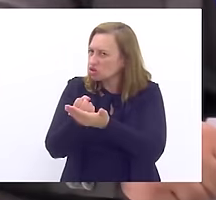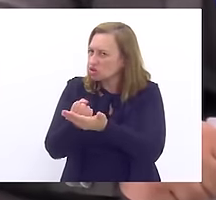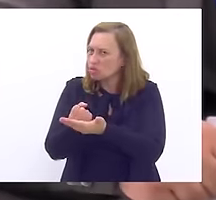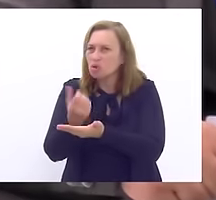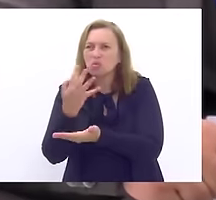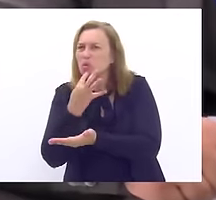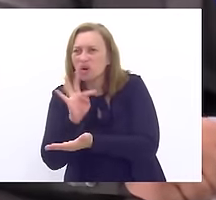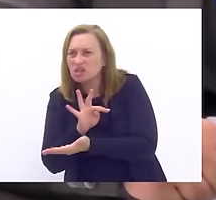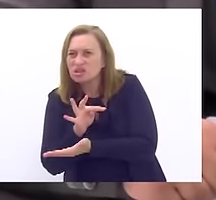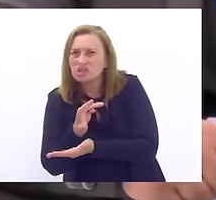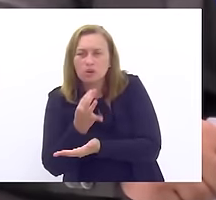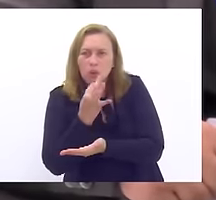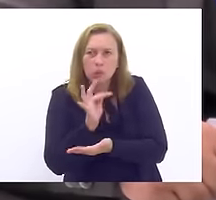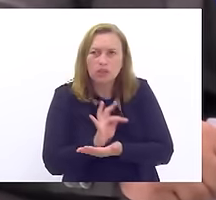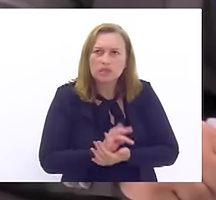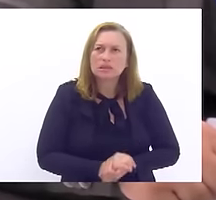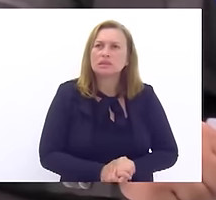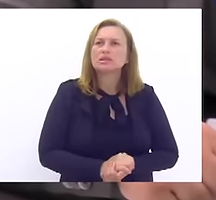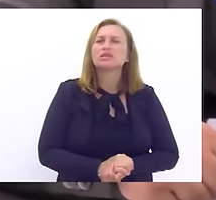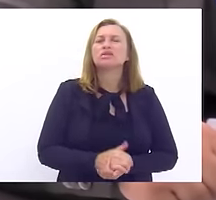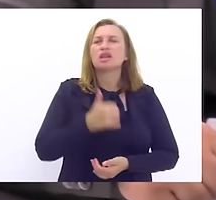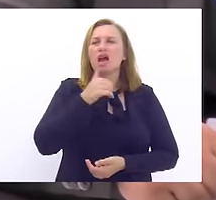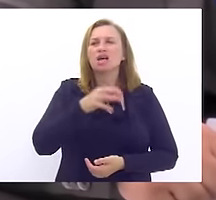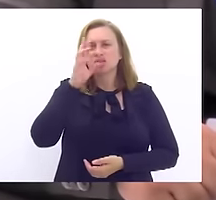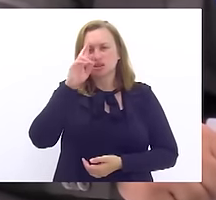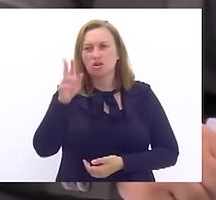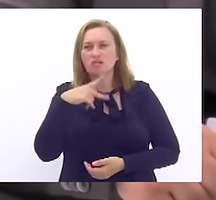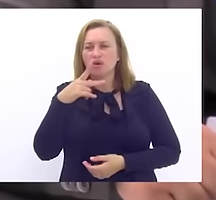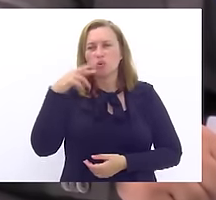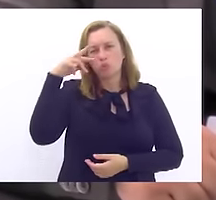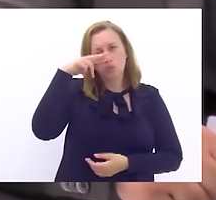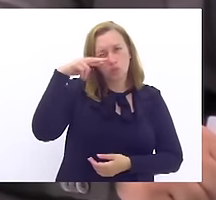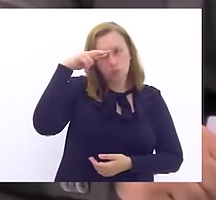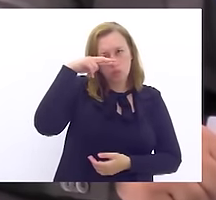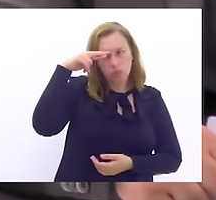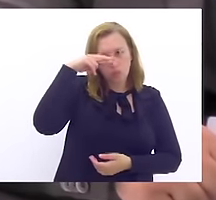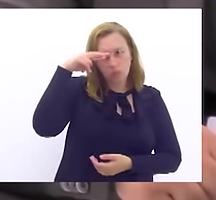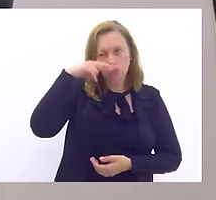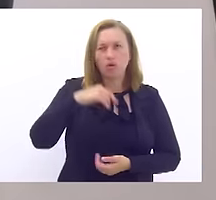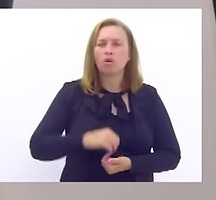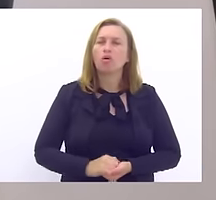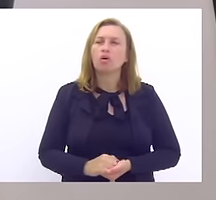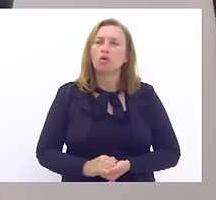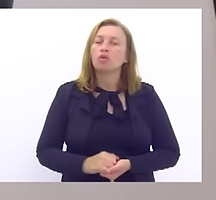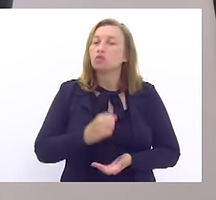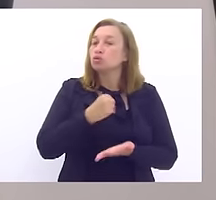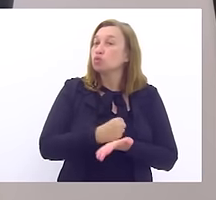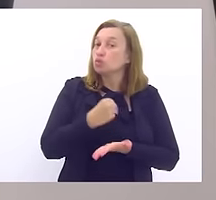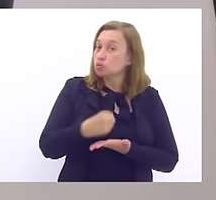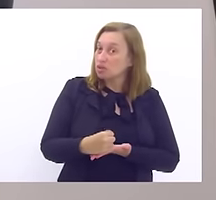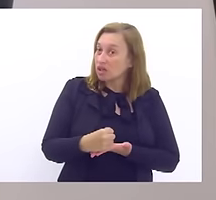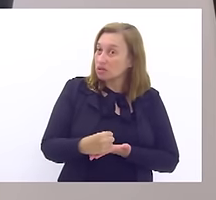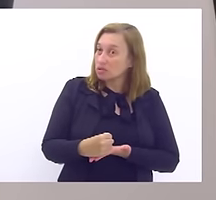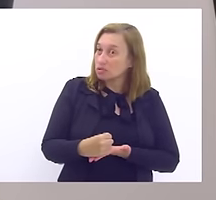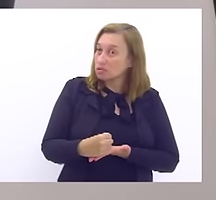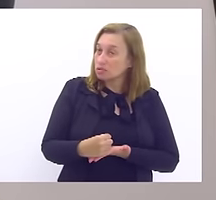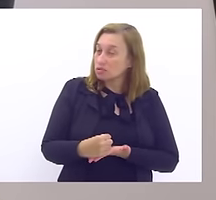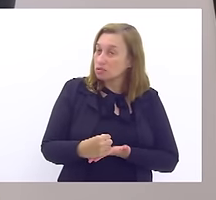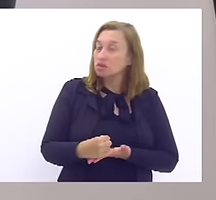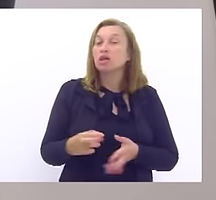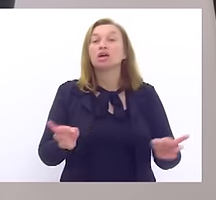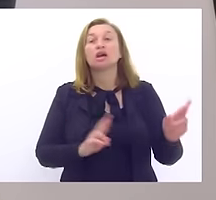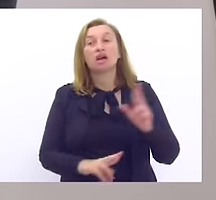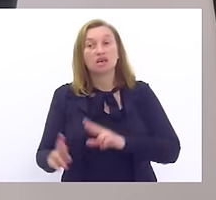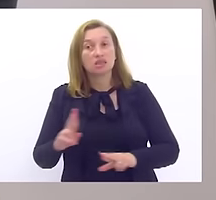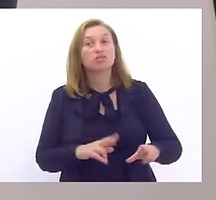disso senhora a senhora disse que faz a fiscalização do contrato e também das